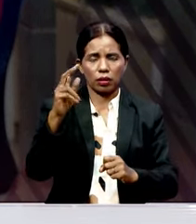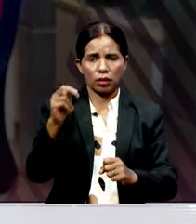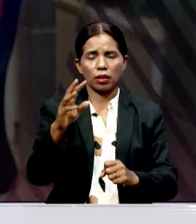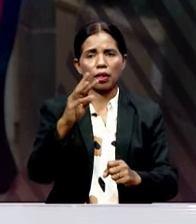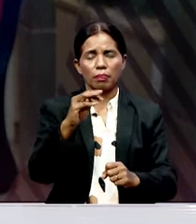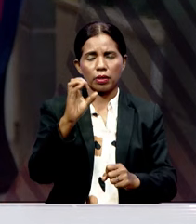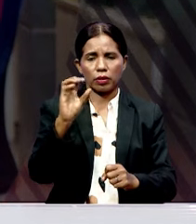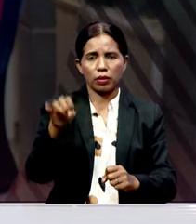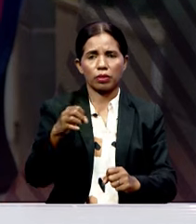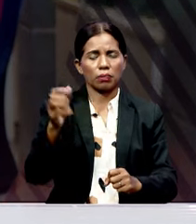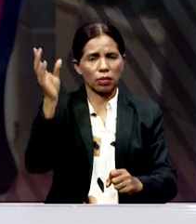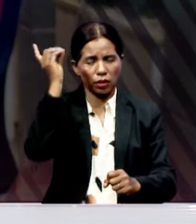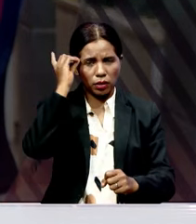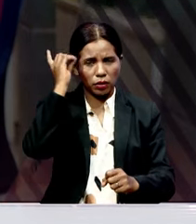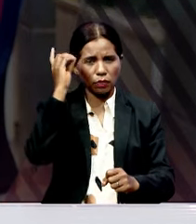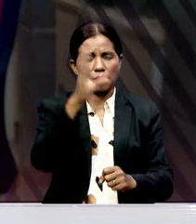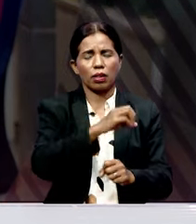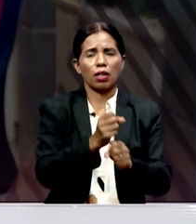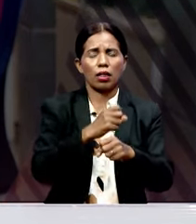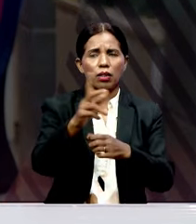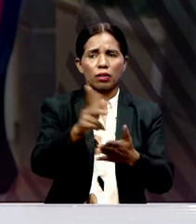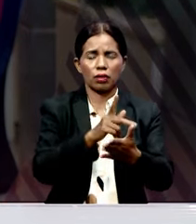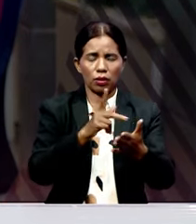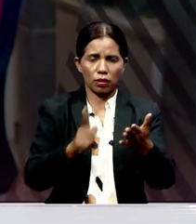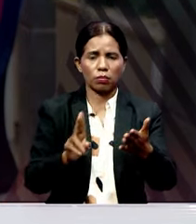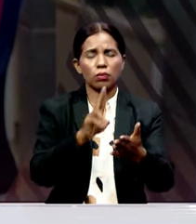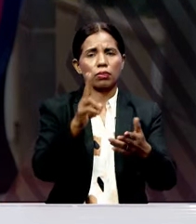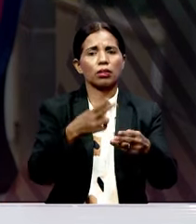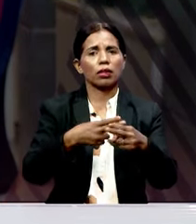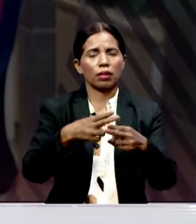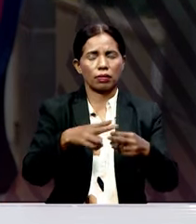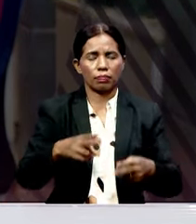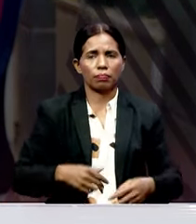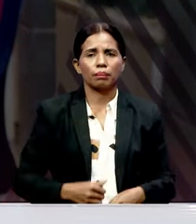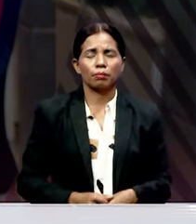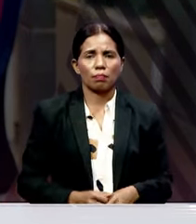também desconfia comete crime arma branca.